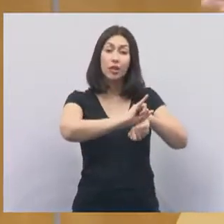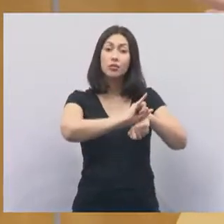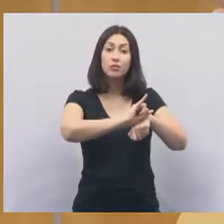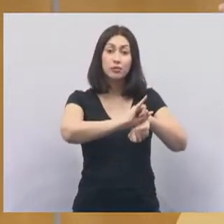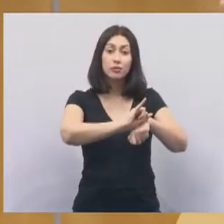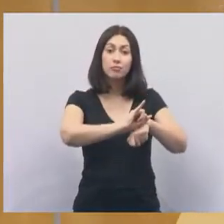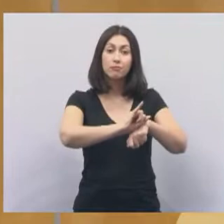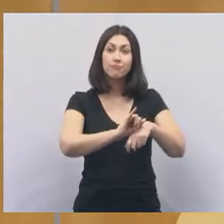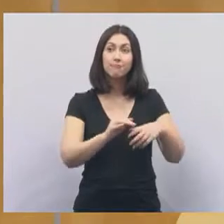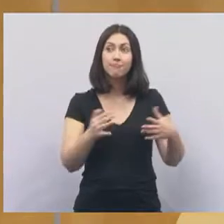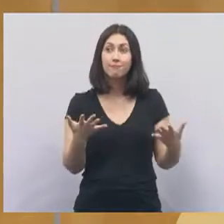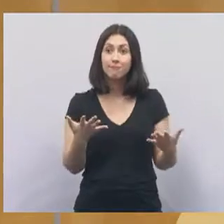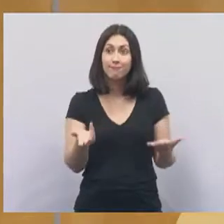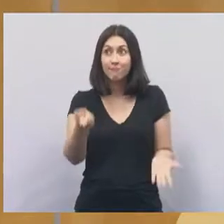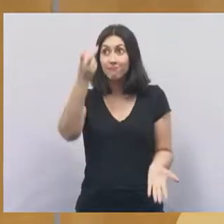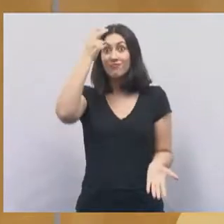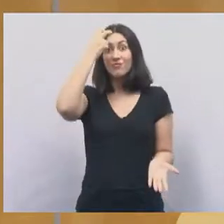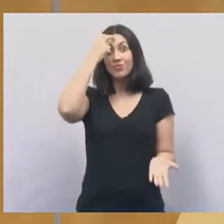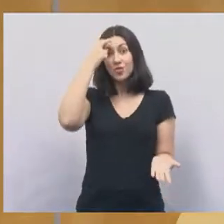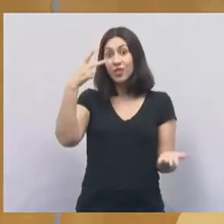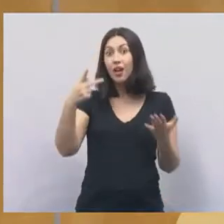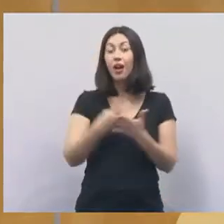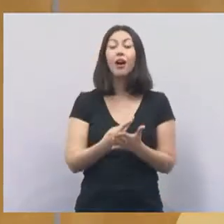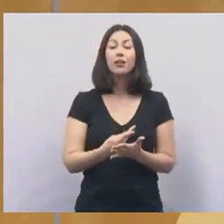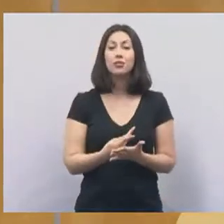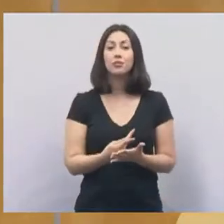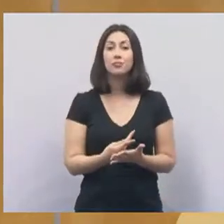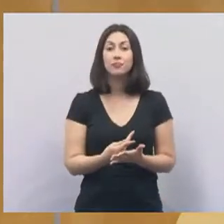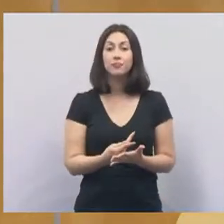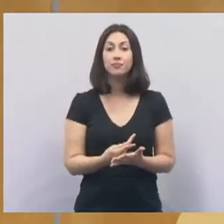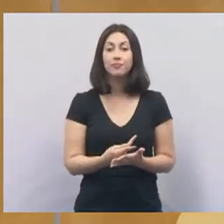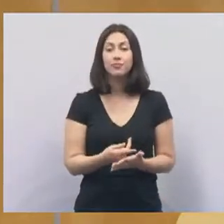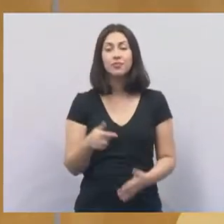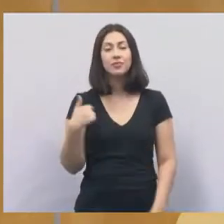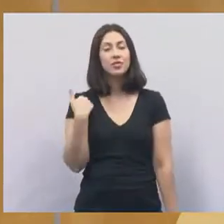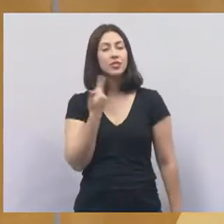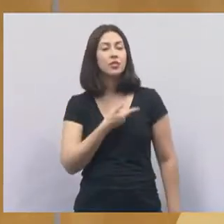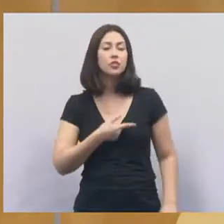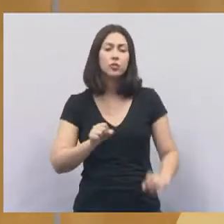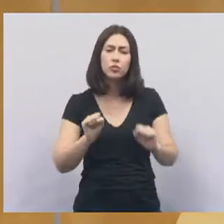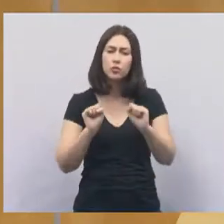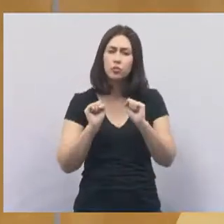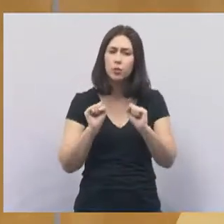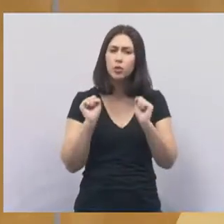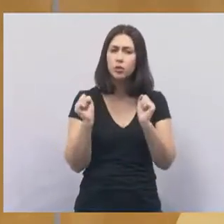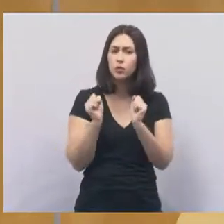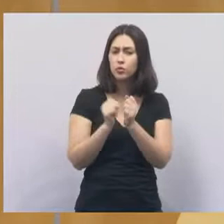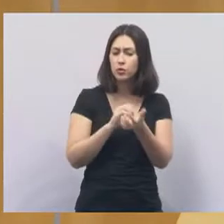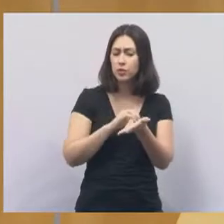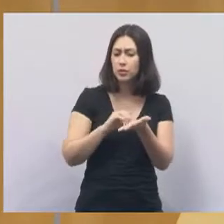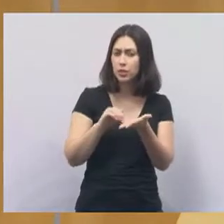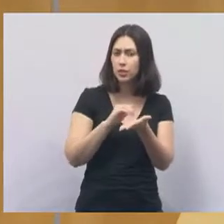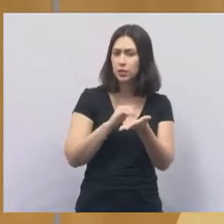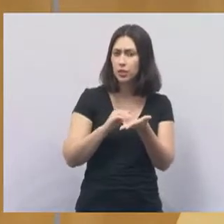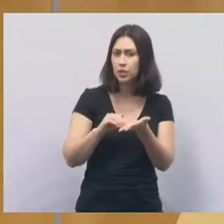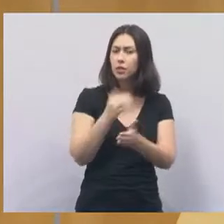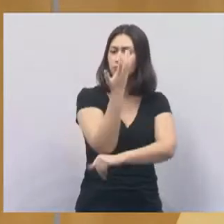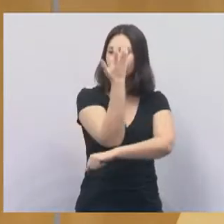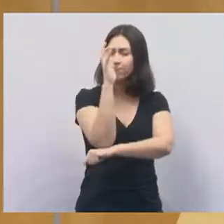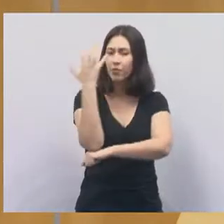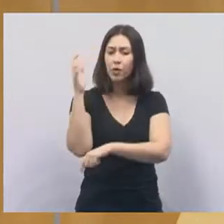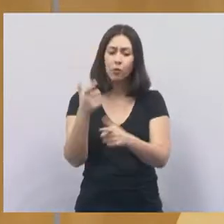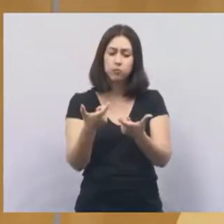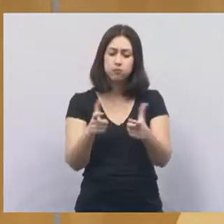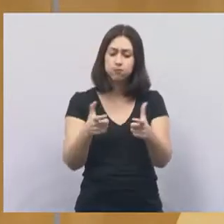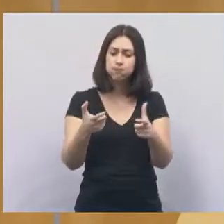tem isso como cultura então que a gente possa através de Secretaria de Meio Ambiente ampliar esse programa